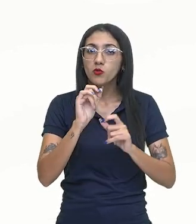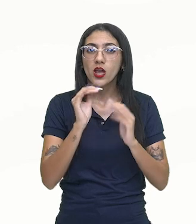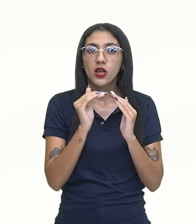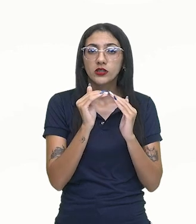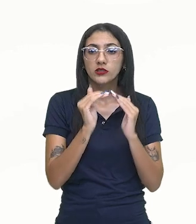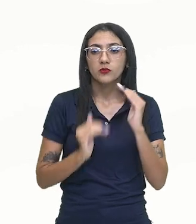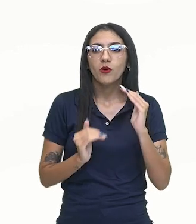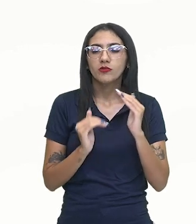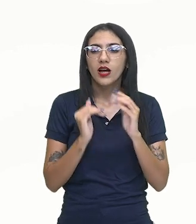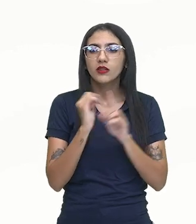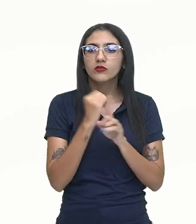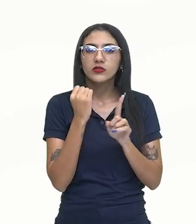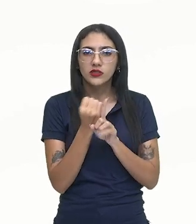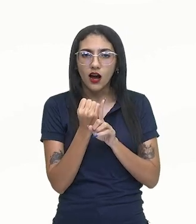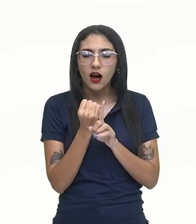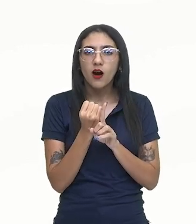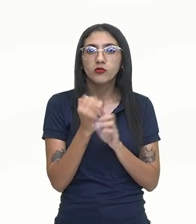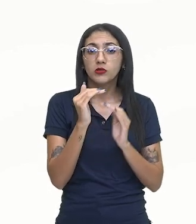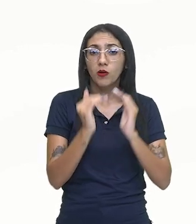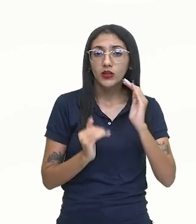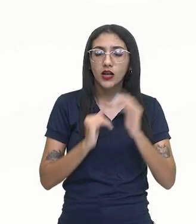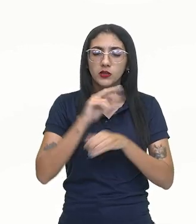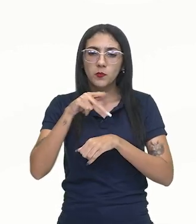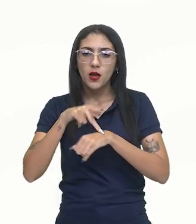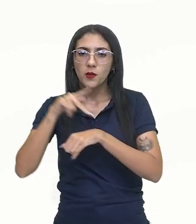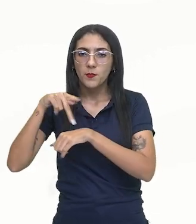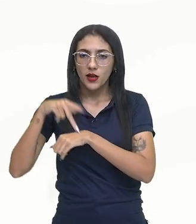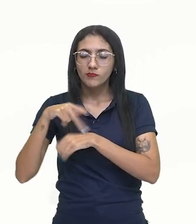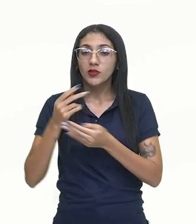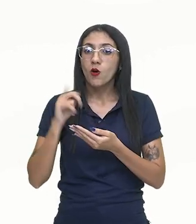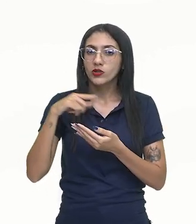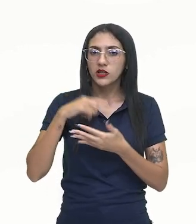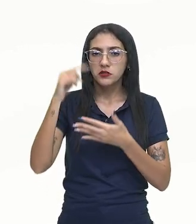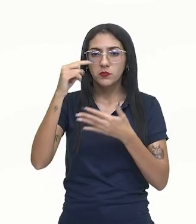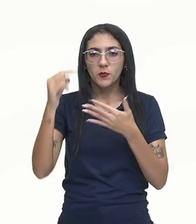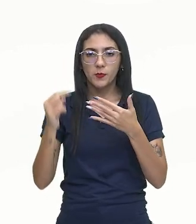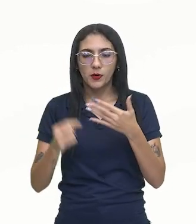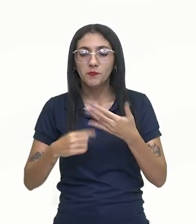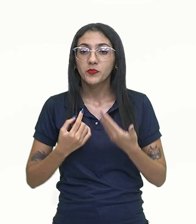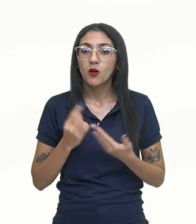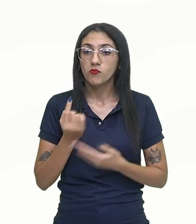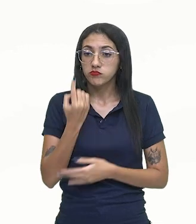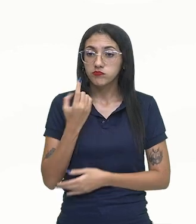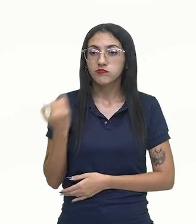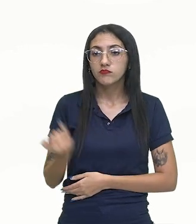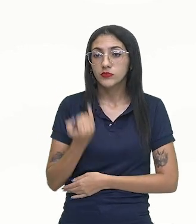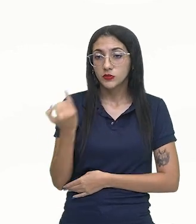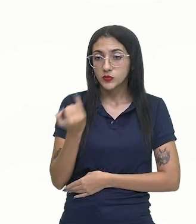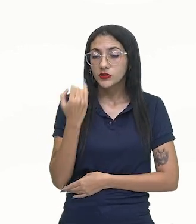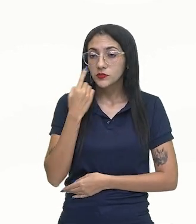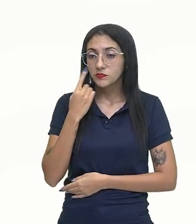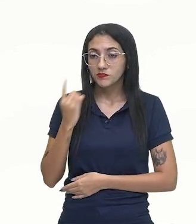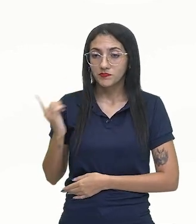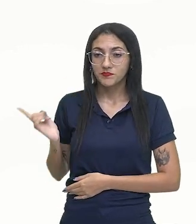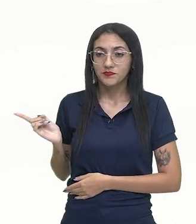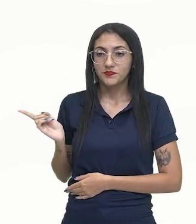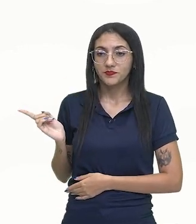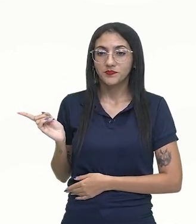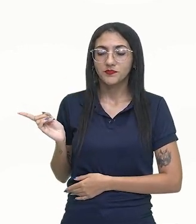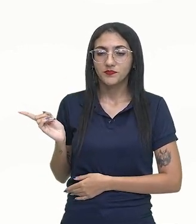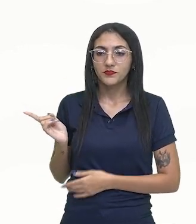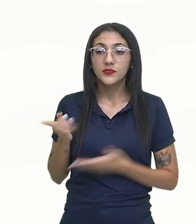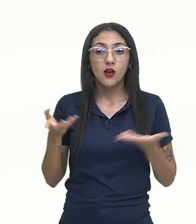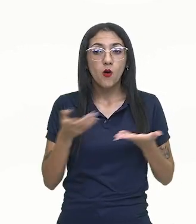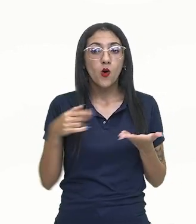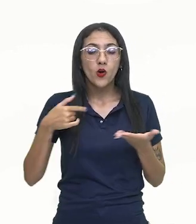desigualdade entre os países, né? Então a gente tem esses indicadores. Um que é muito importante, e é isso que a gente vai relembrar aqui na nossa